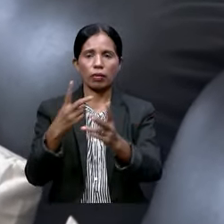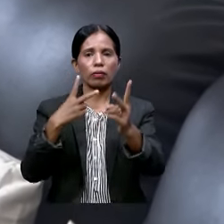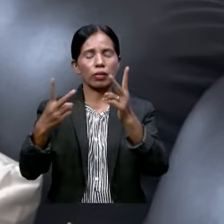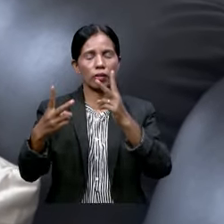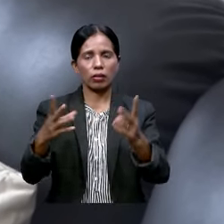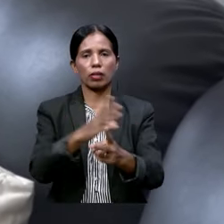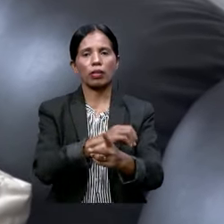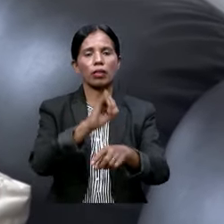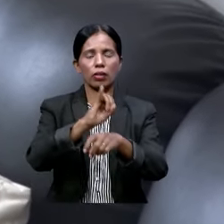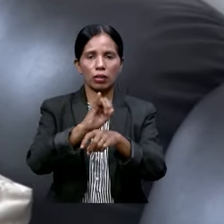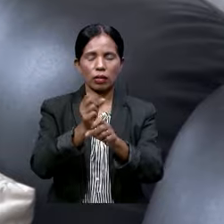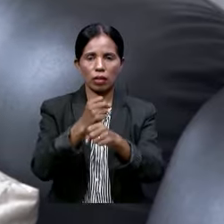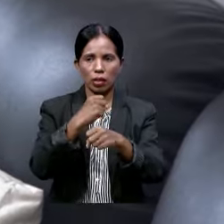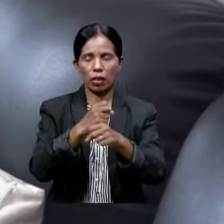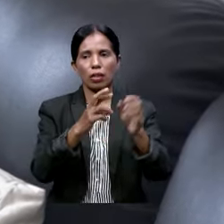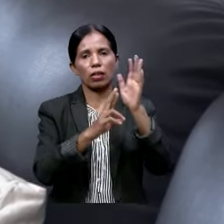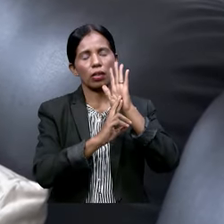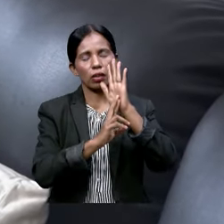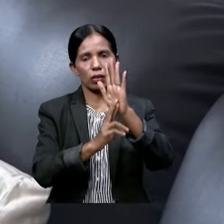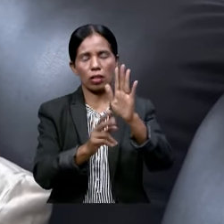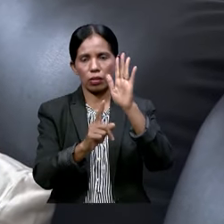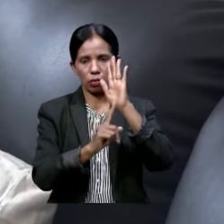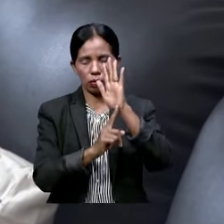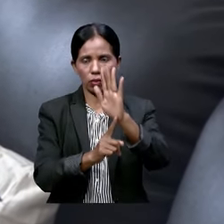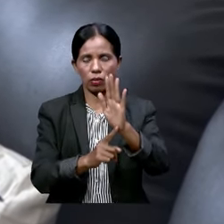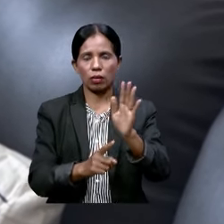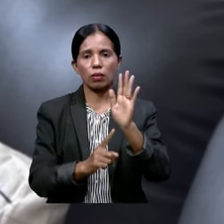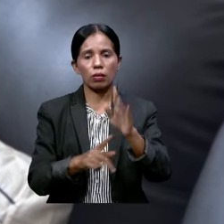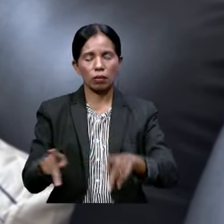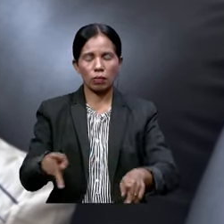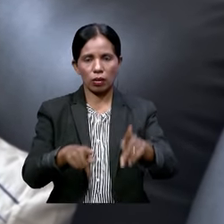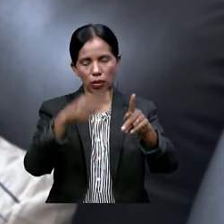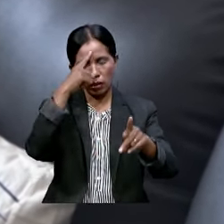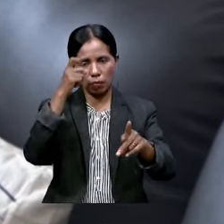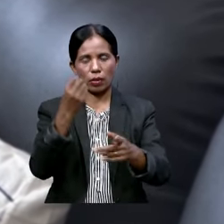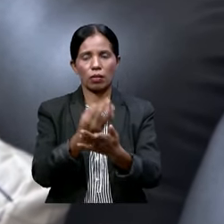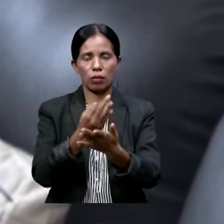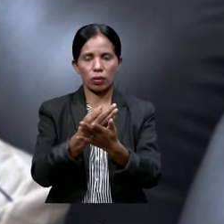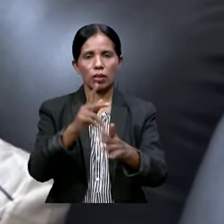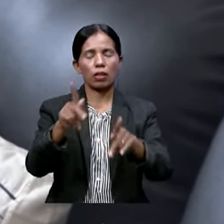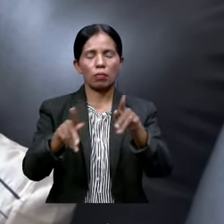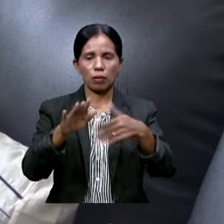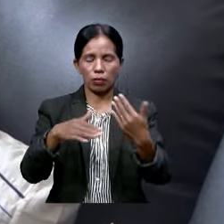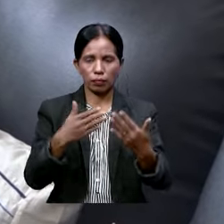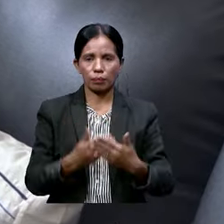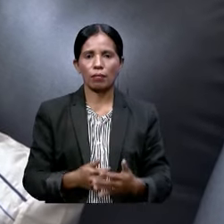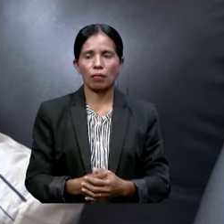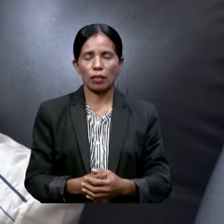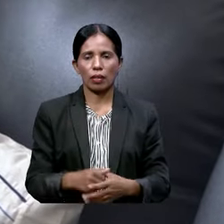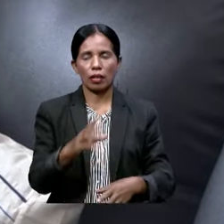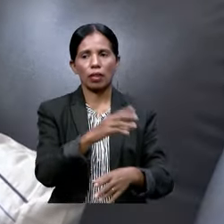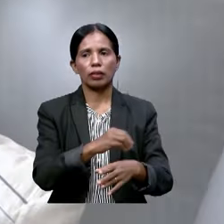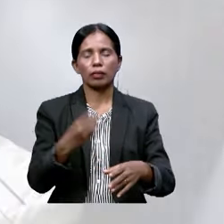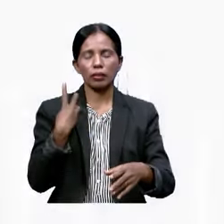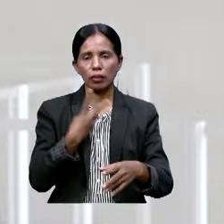Padre, né? Igreja sem relatório ou transparência, onde for saiba público, também é ossan povoniano. Dentro deste panorama,